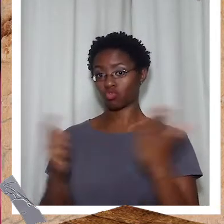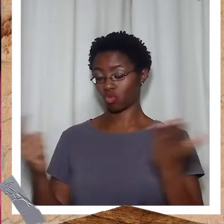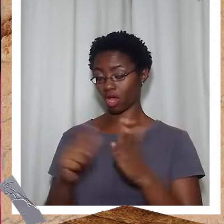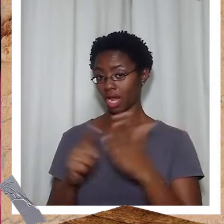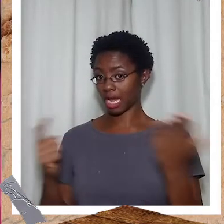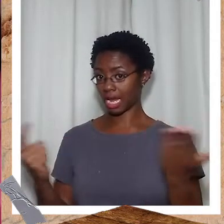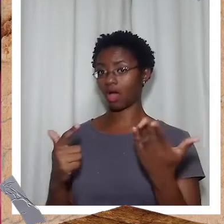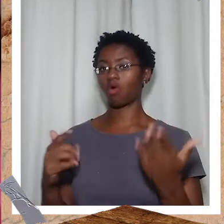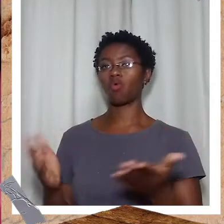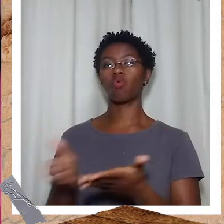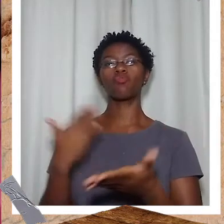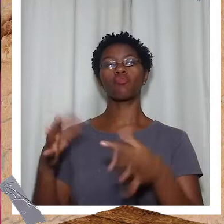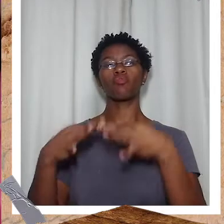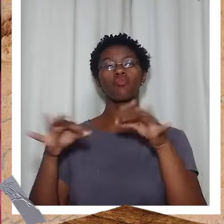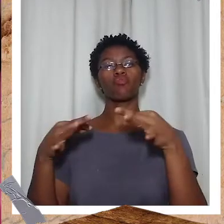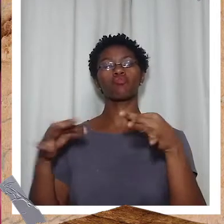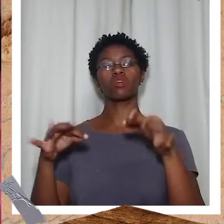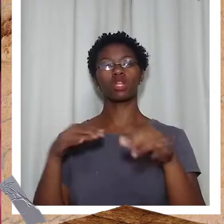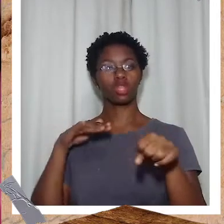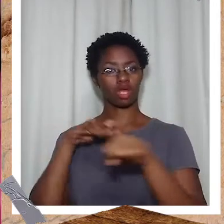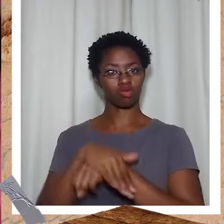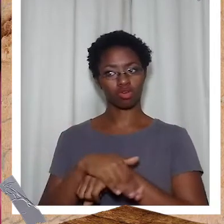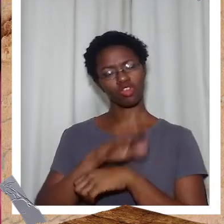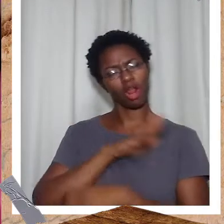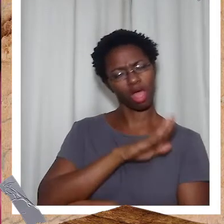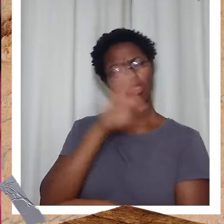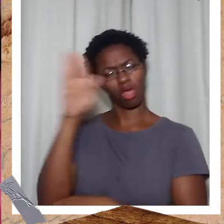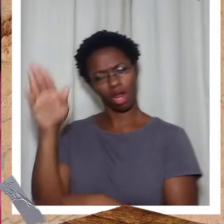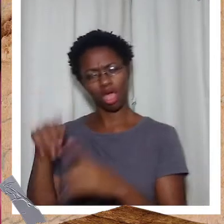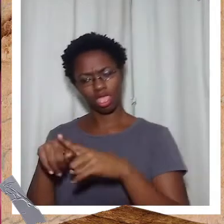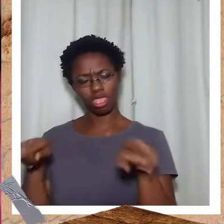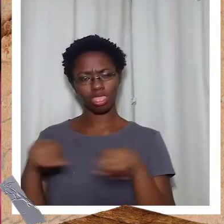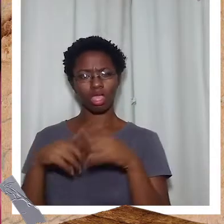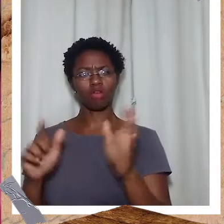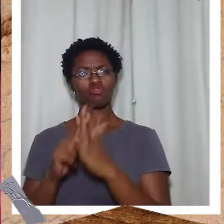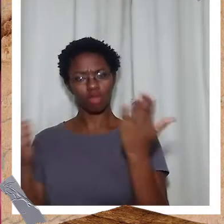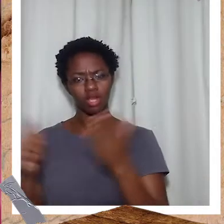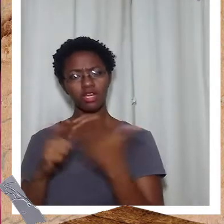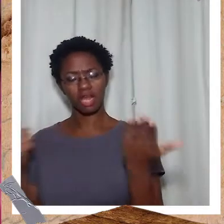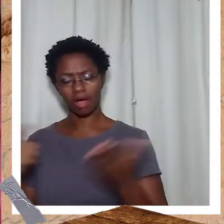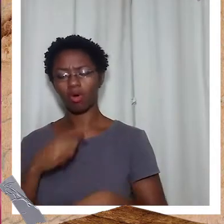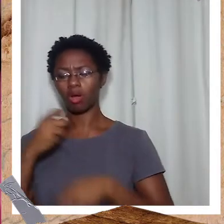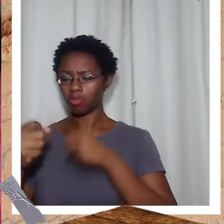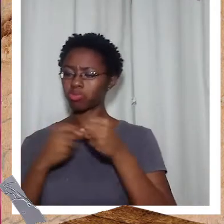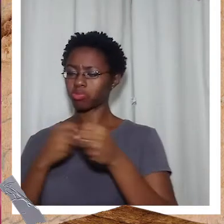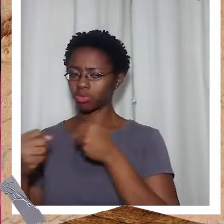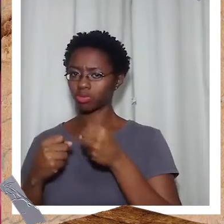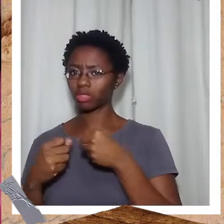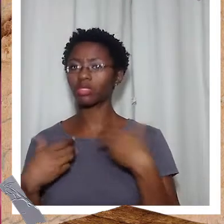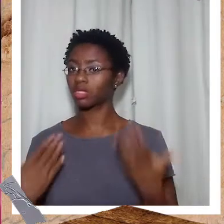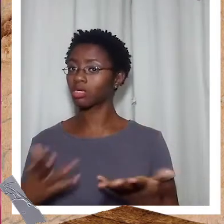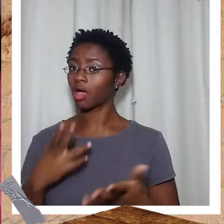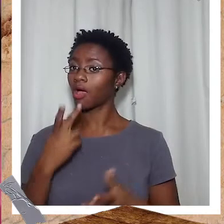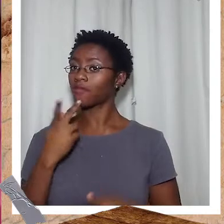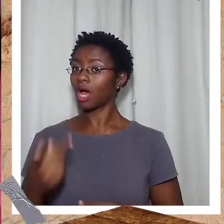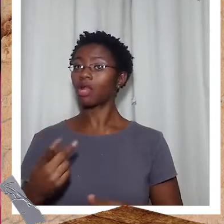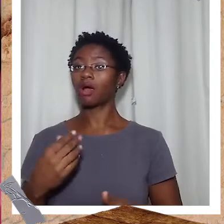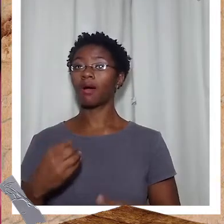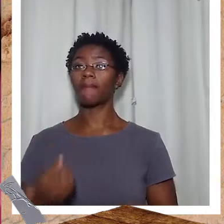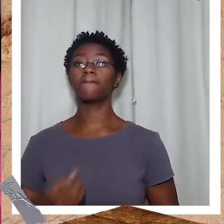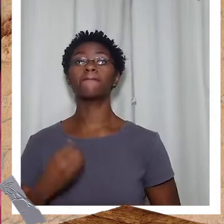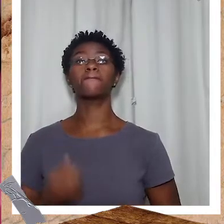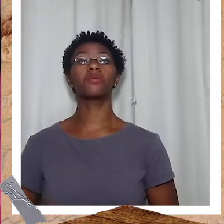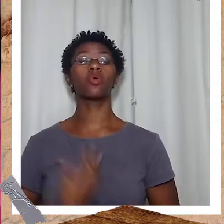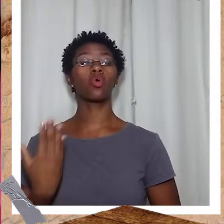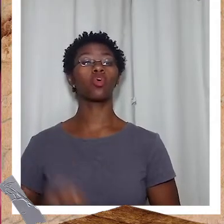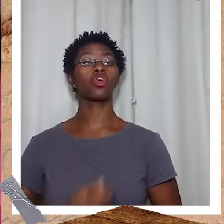vai à redação do jornal e fazem uma reportagem com ela, e naquele momento ela é apresentada como uma poetisa preta. Depois a